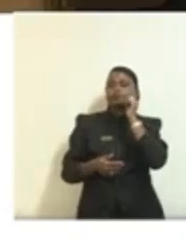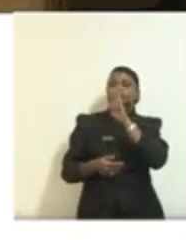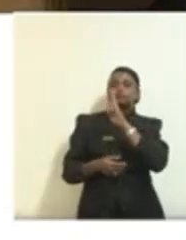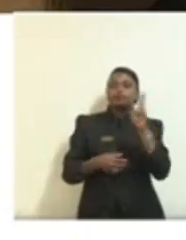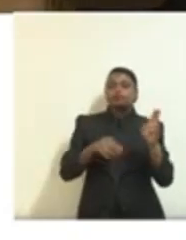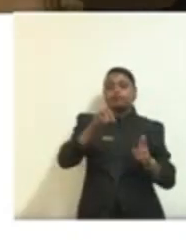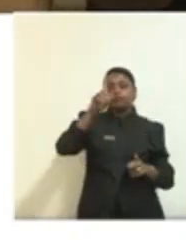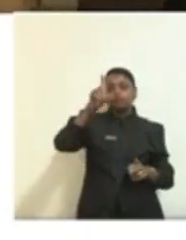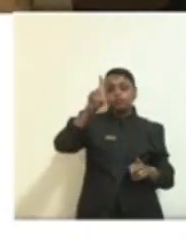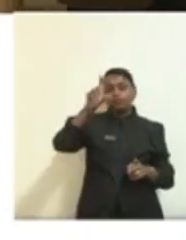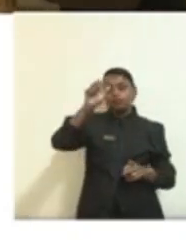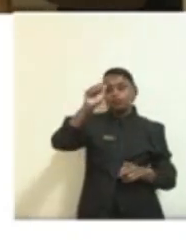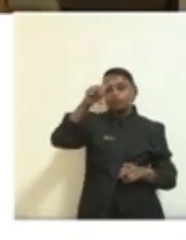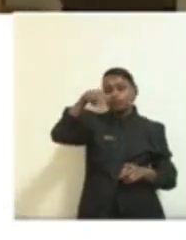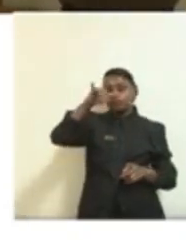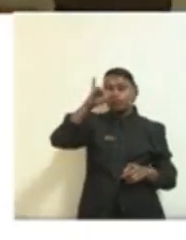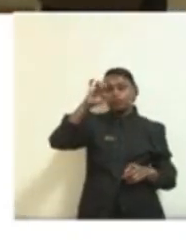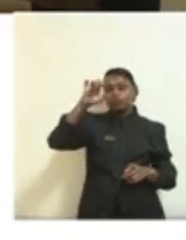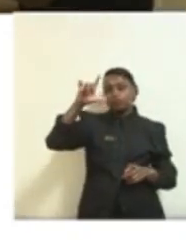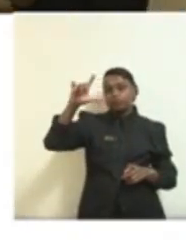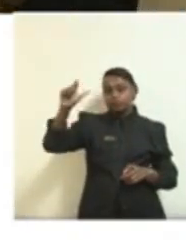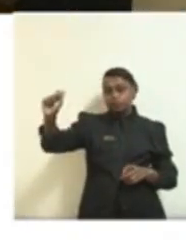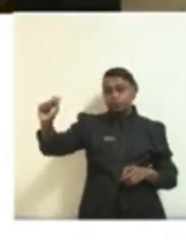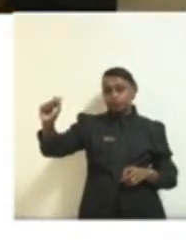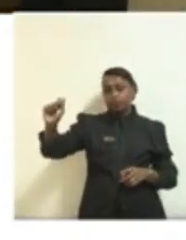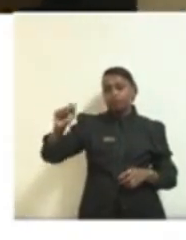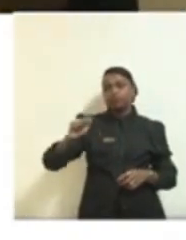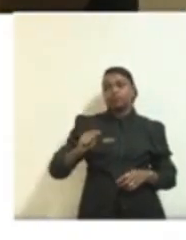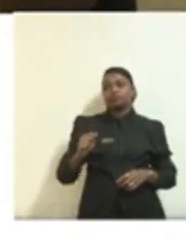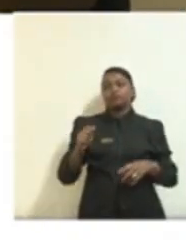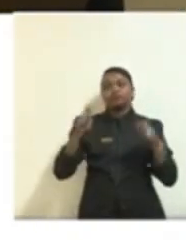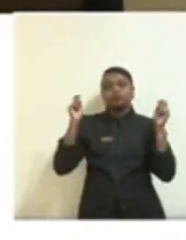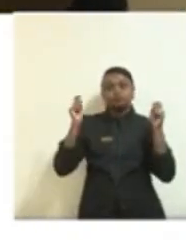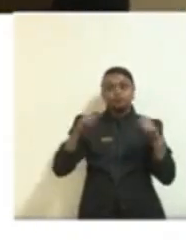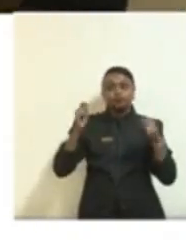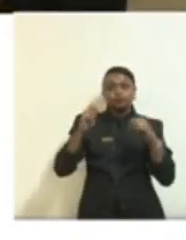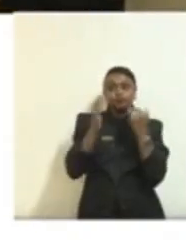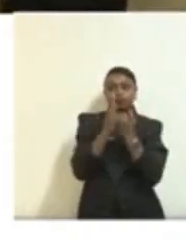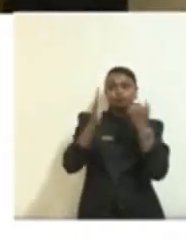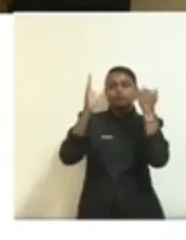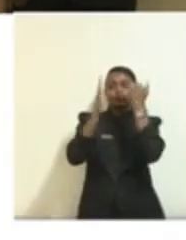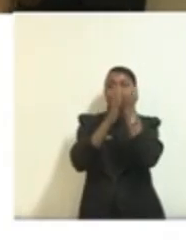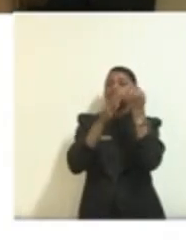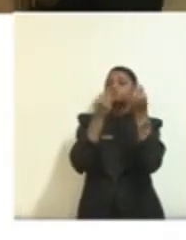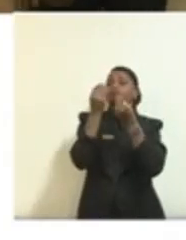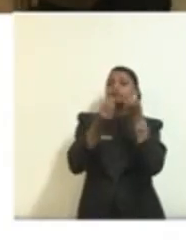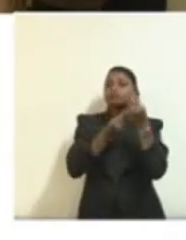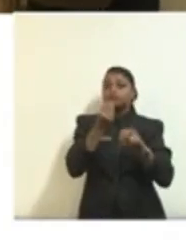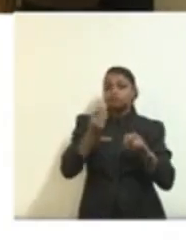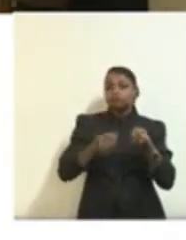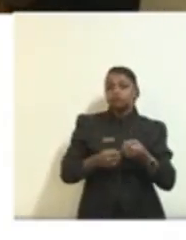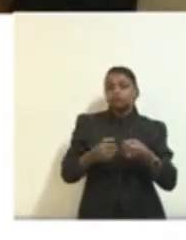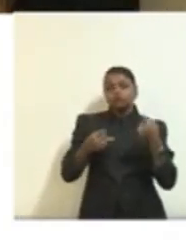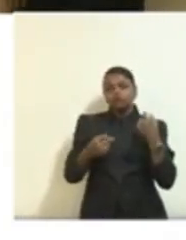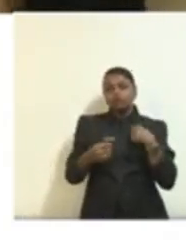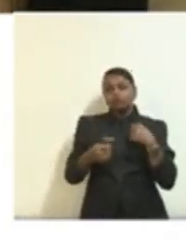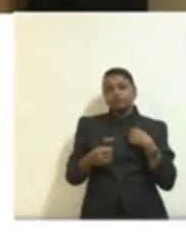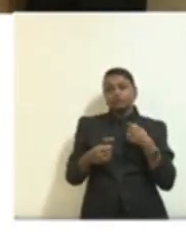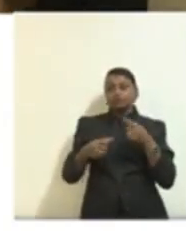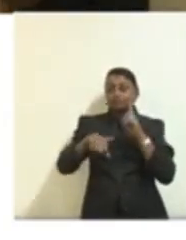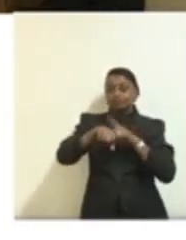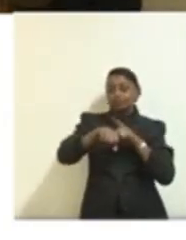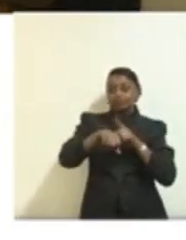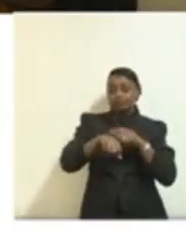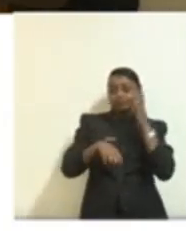mais detalhes. É possível aumentar a produtividade da pecuária sobre campos nativos? Sim. Eu não vou me deter, porque nós não vamos ter